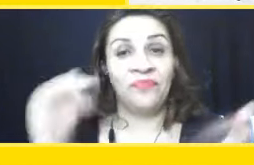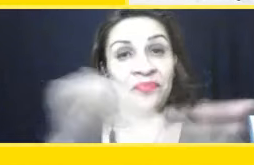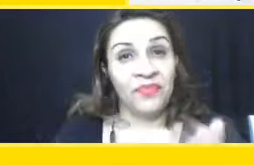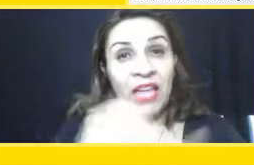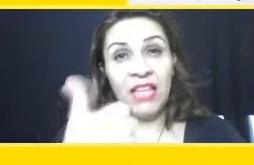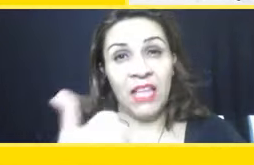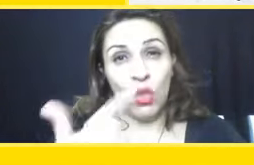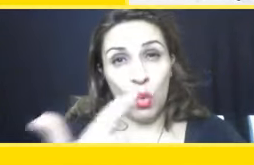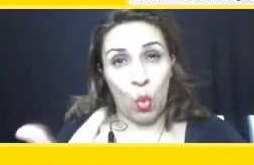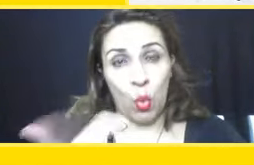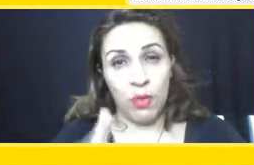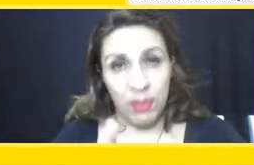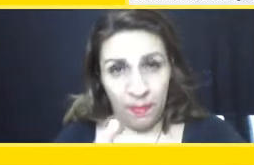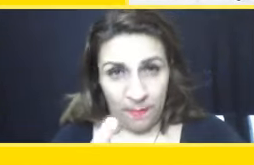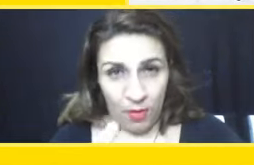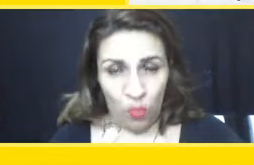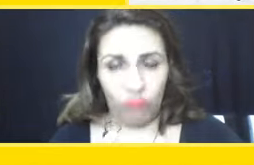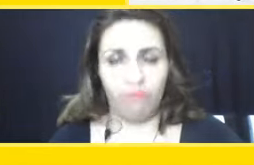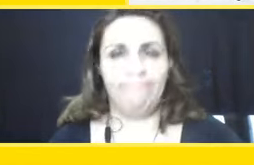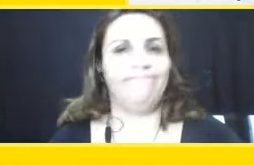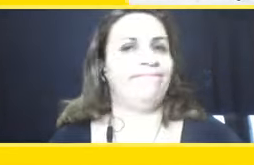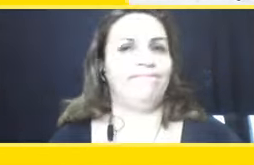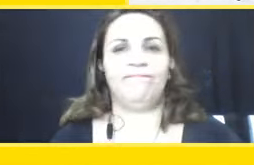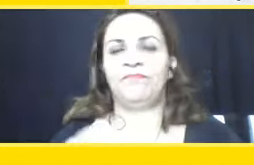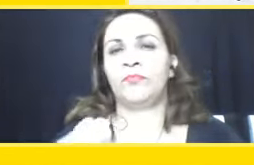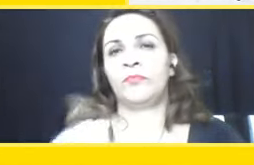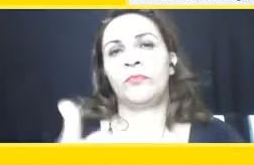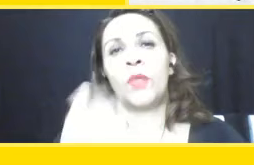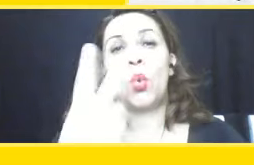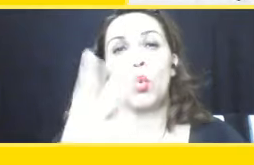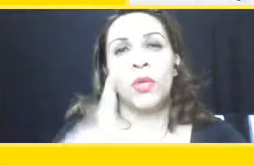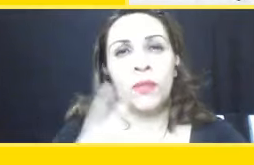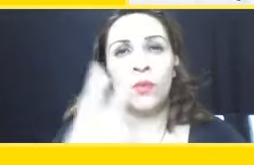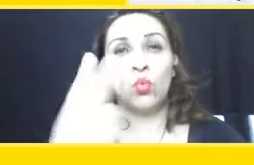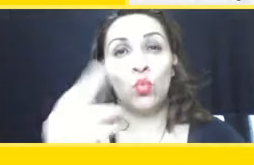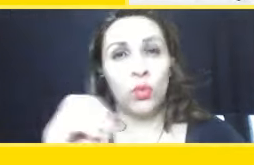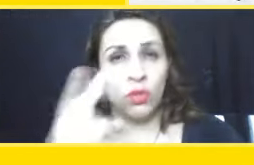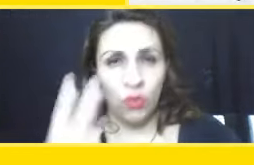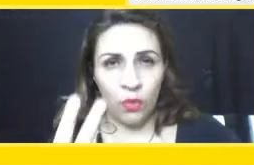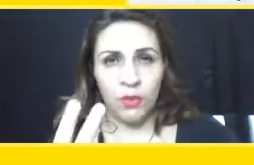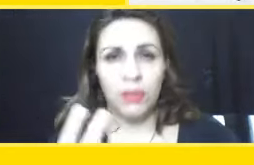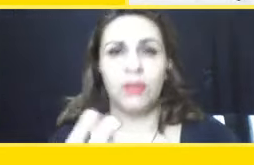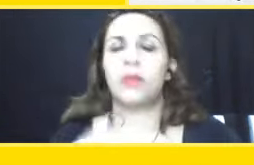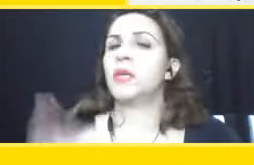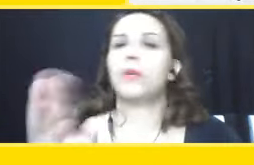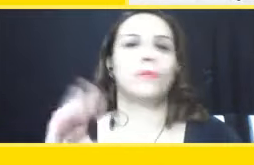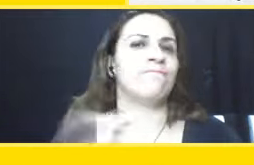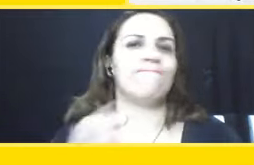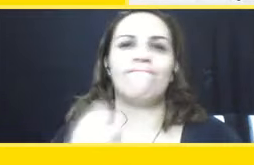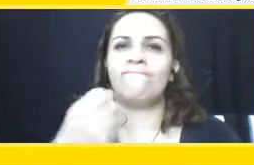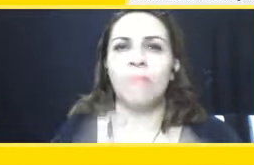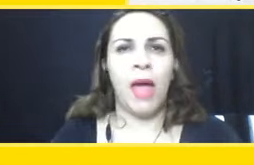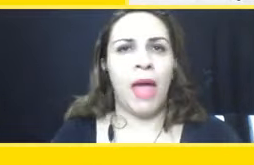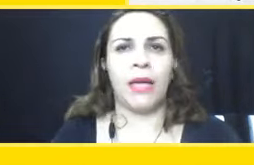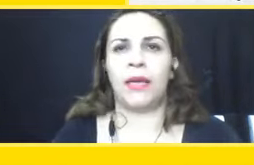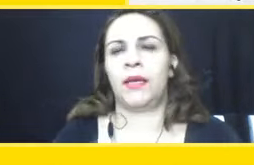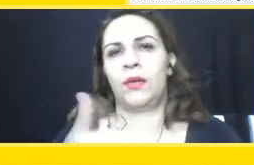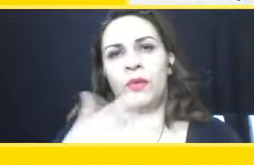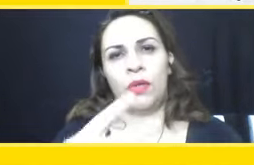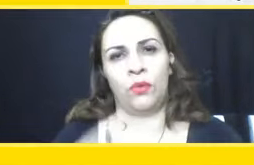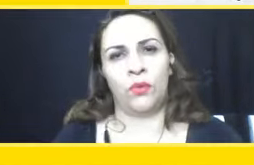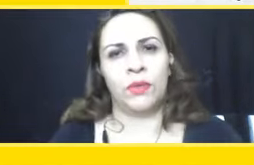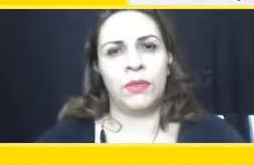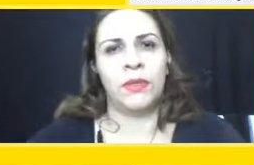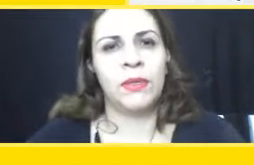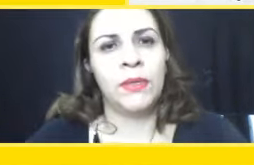mil e até R$ 12.202 também está isento, não vai fazer o recolhimento. Então